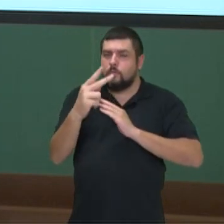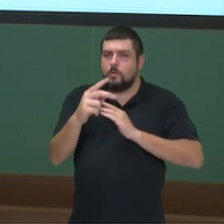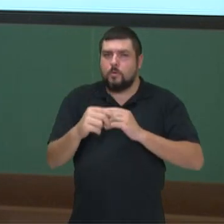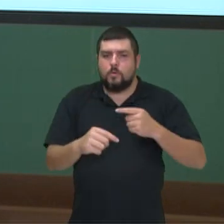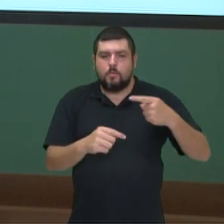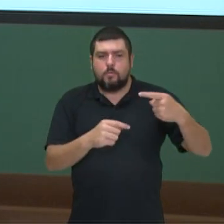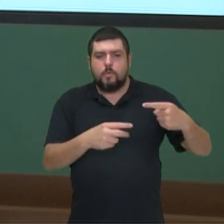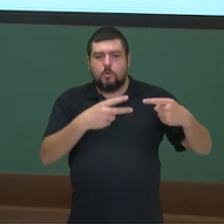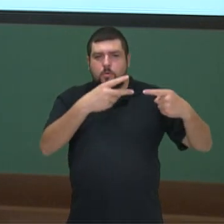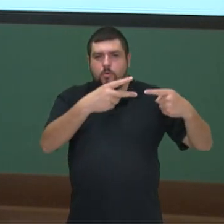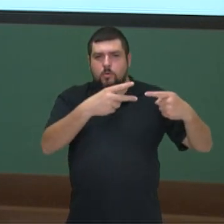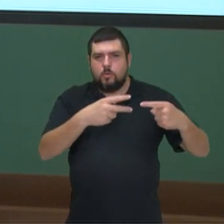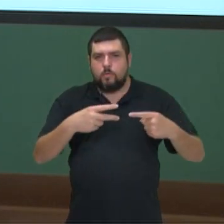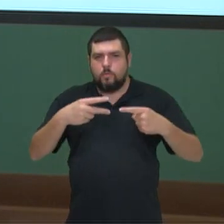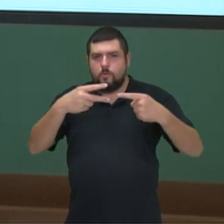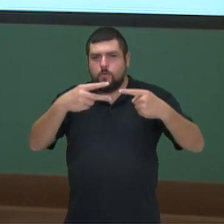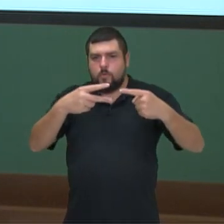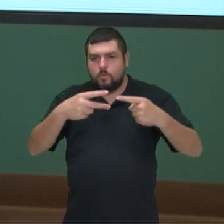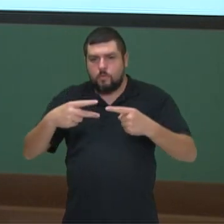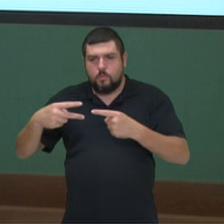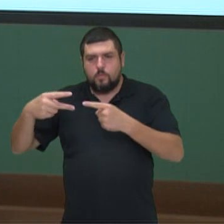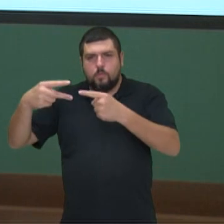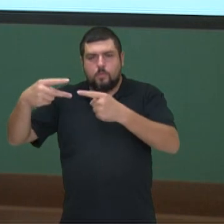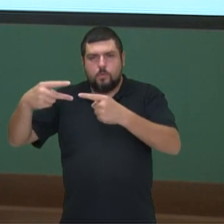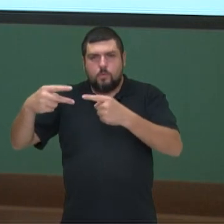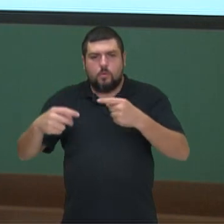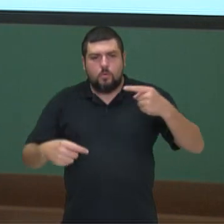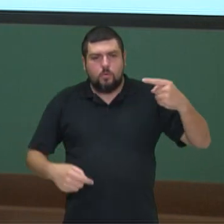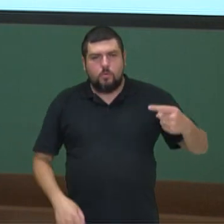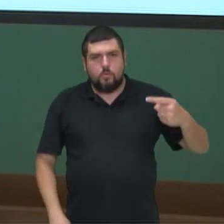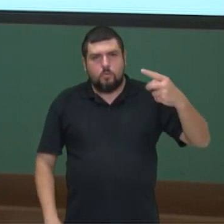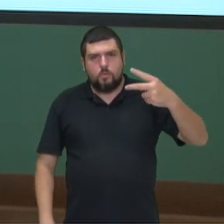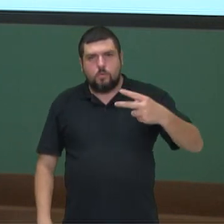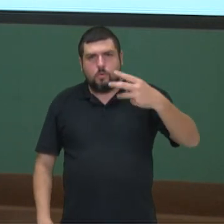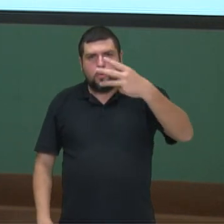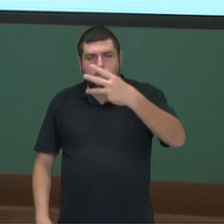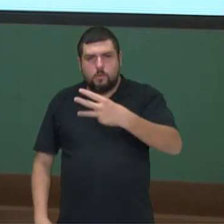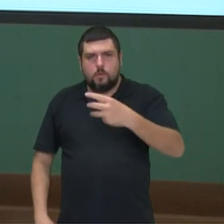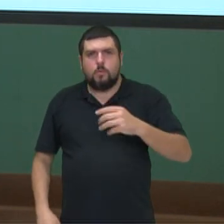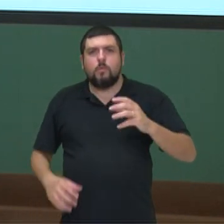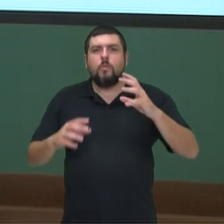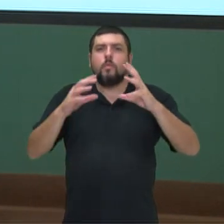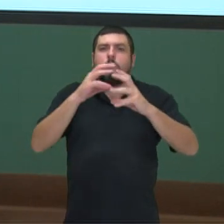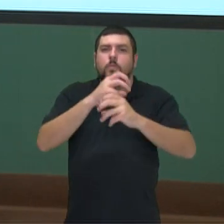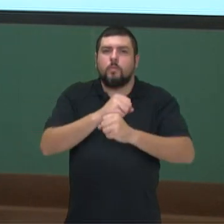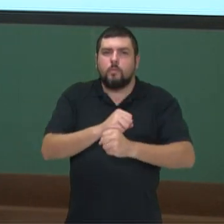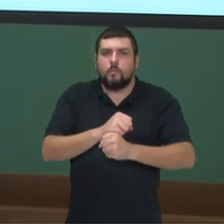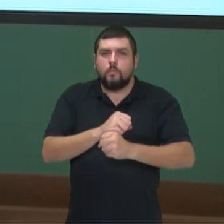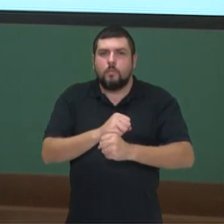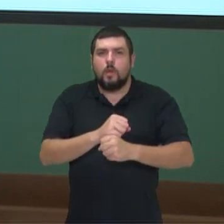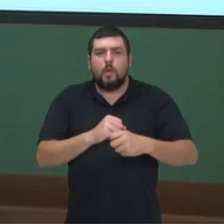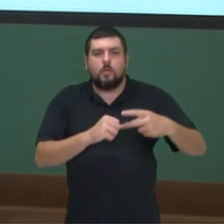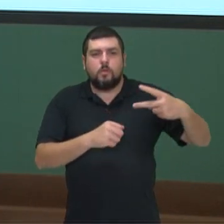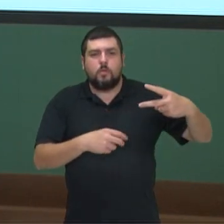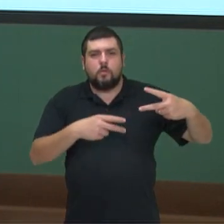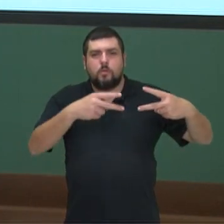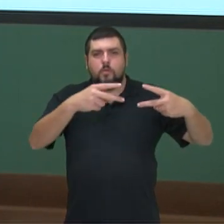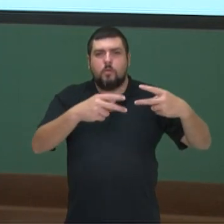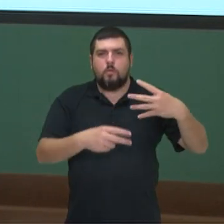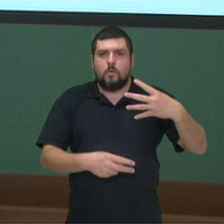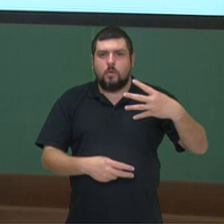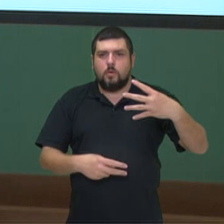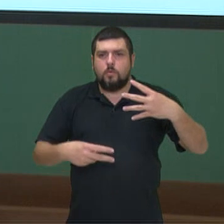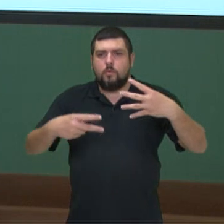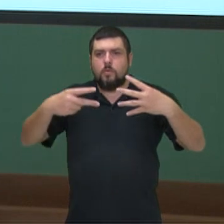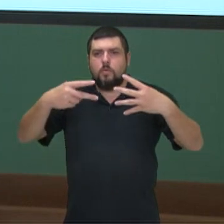vezes menos 2 vezes menos 2, 3 vezes, né? Vai dar 8. 2 vezes 2, 4. 4 vezes